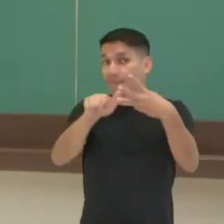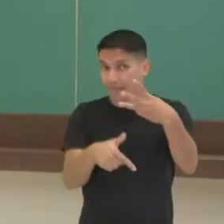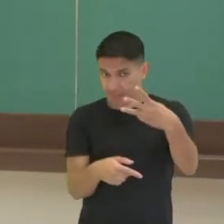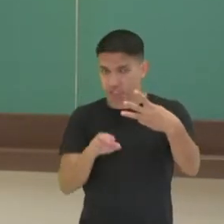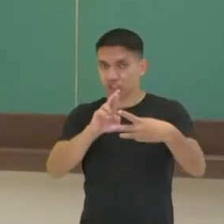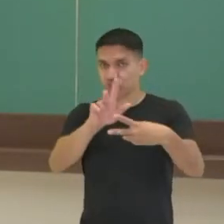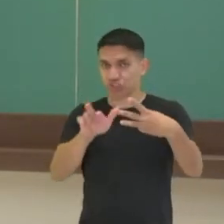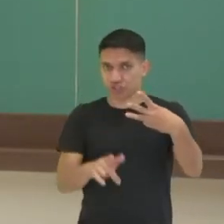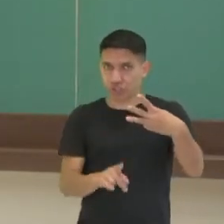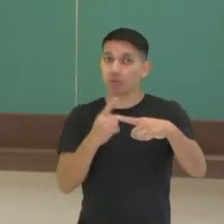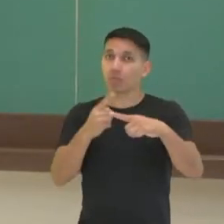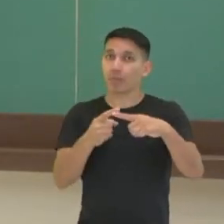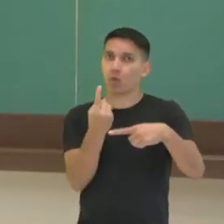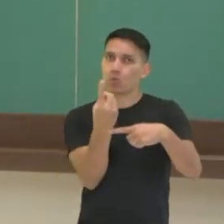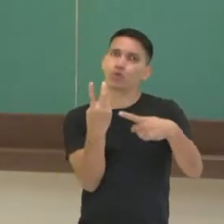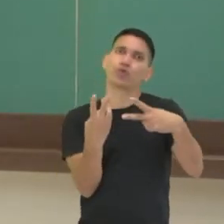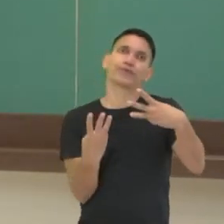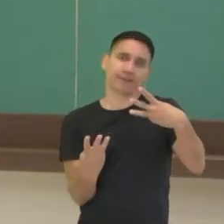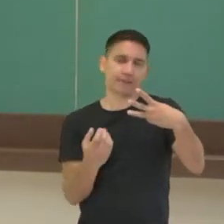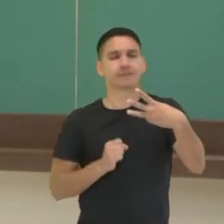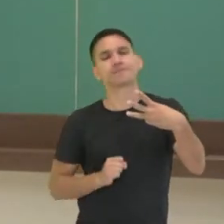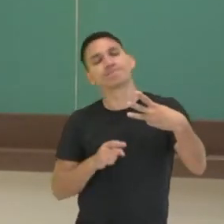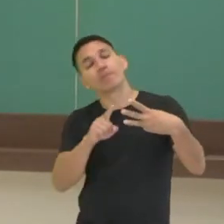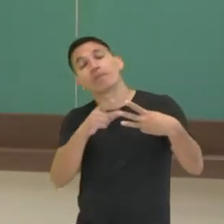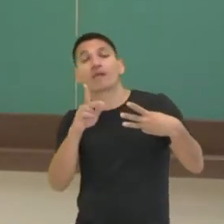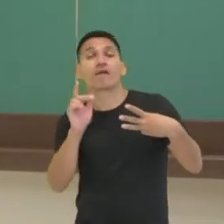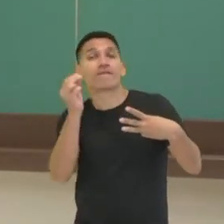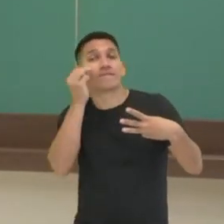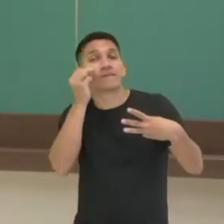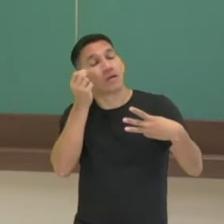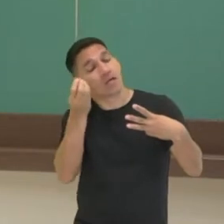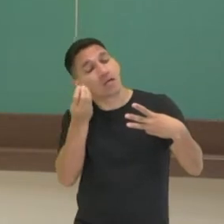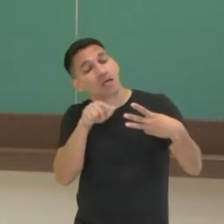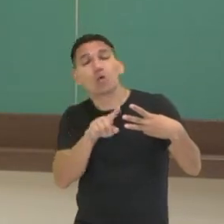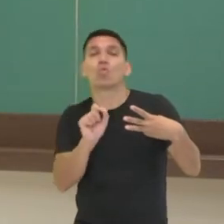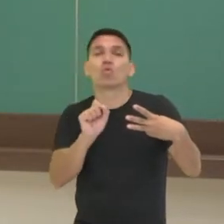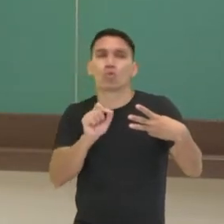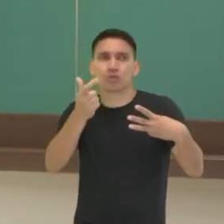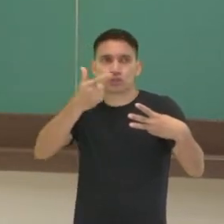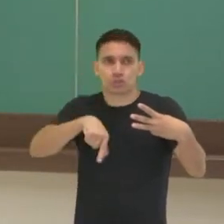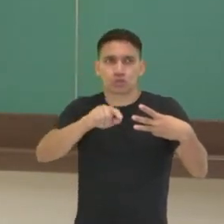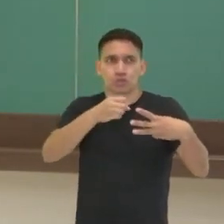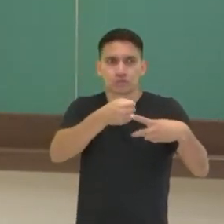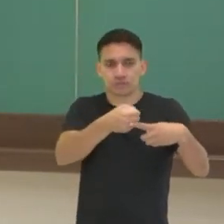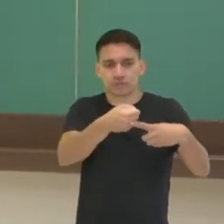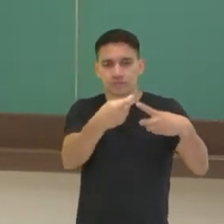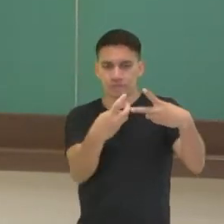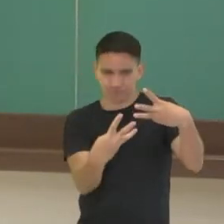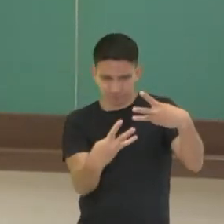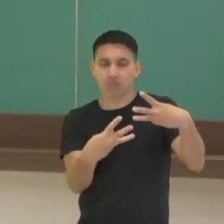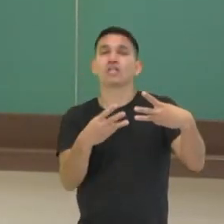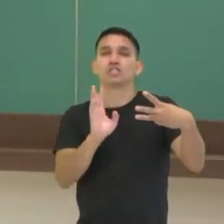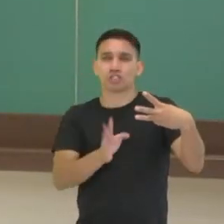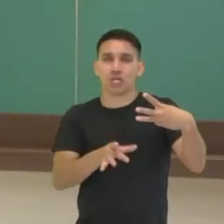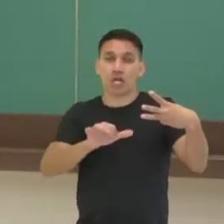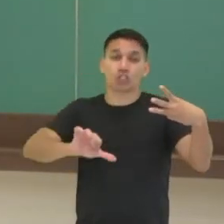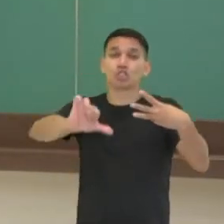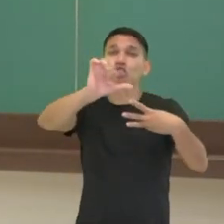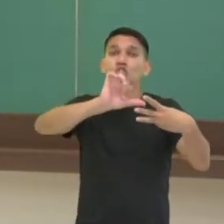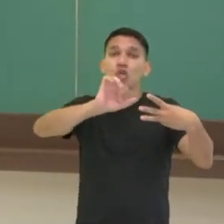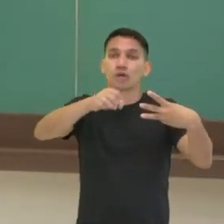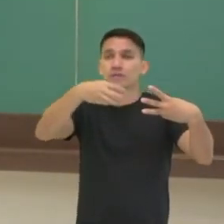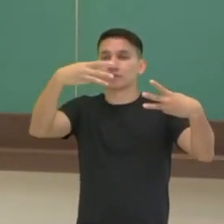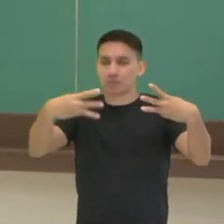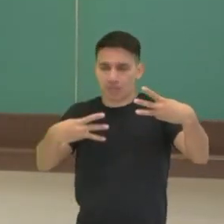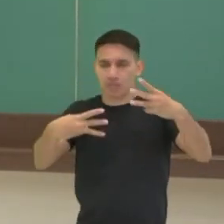porque é 1, 2 e 3. Aí eu vou fazer novamente aqui a troca deles, né, a